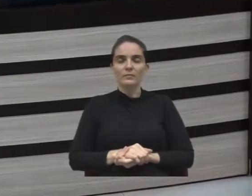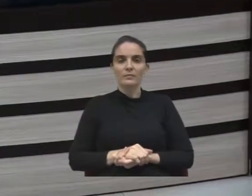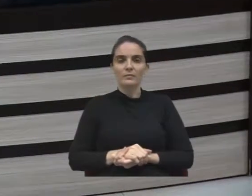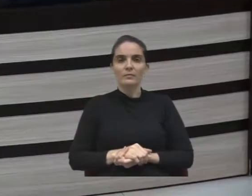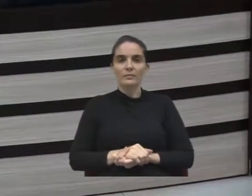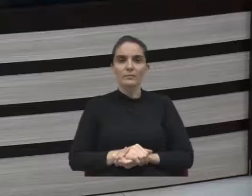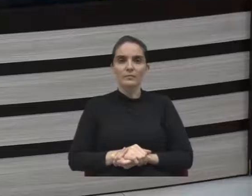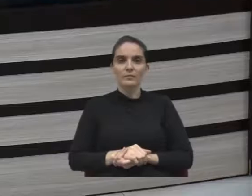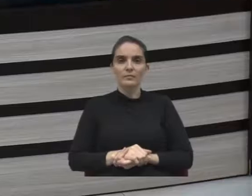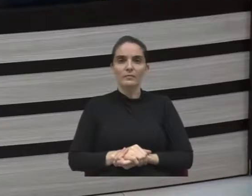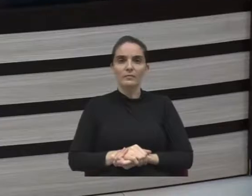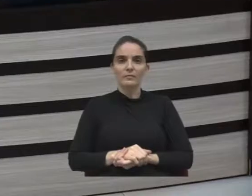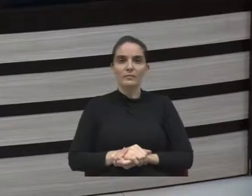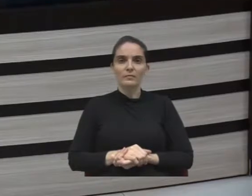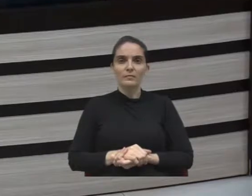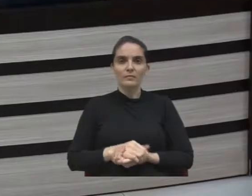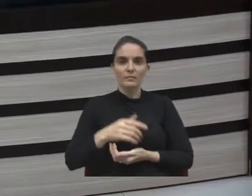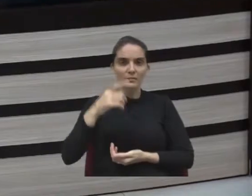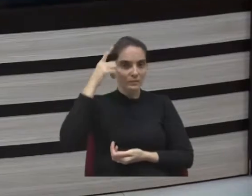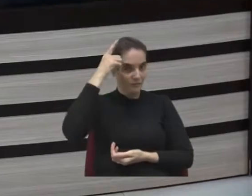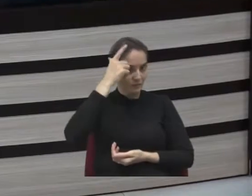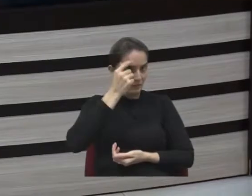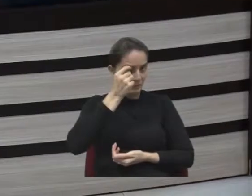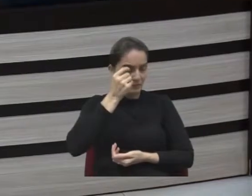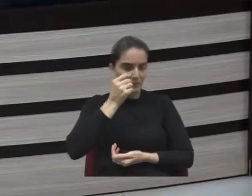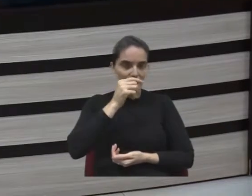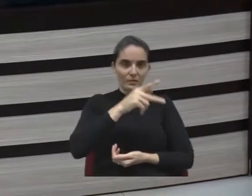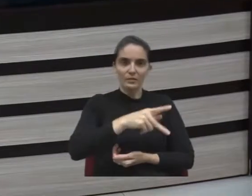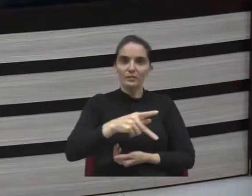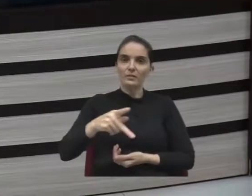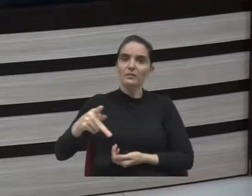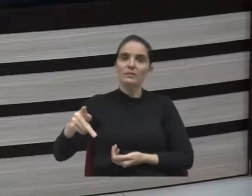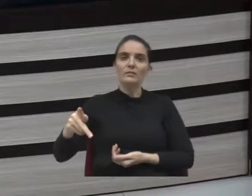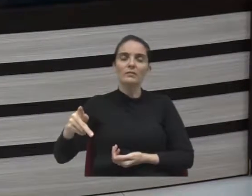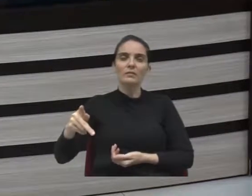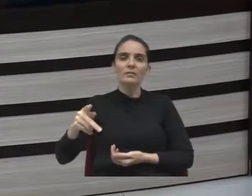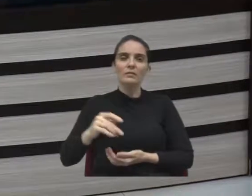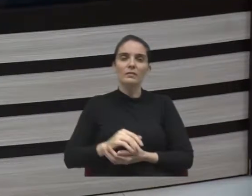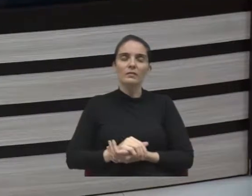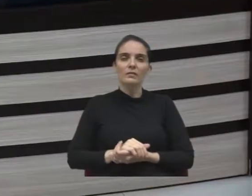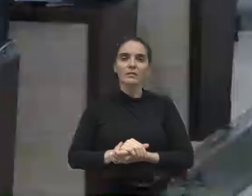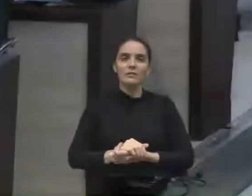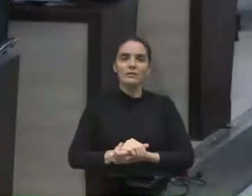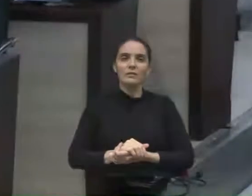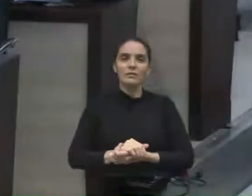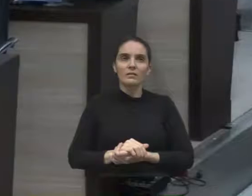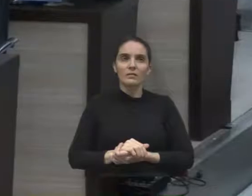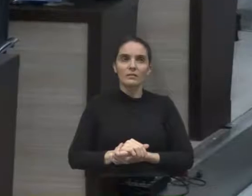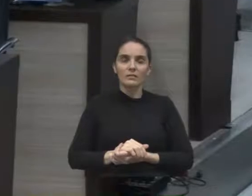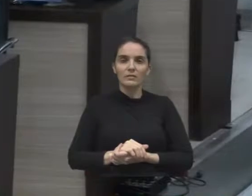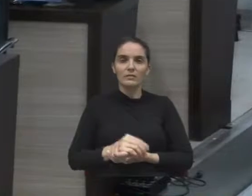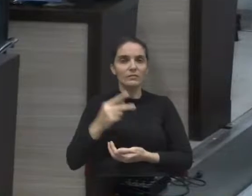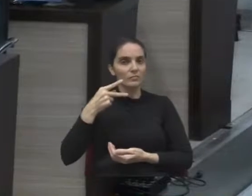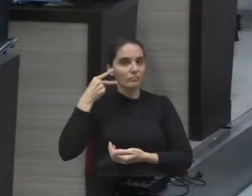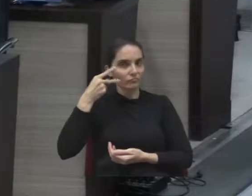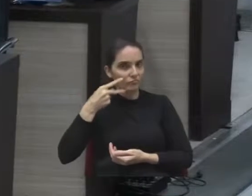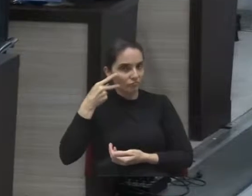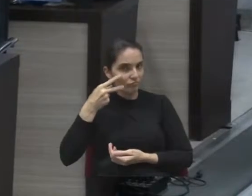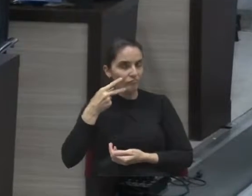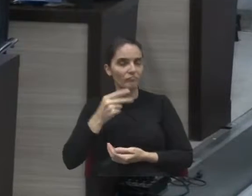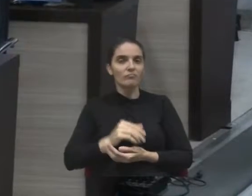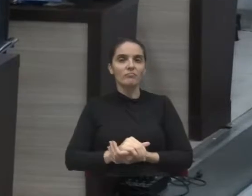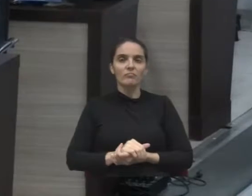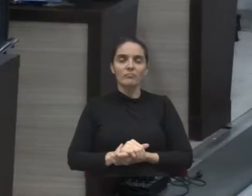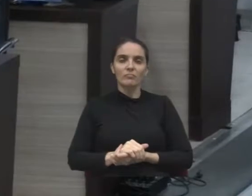Dr. Anderson. Senhor presidente, caros companheiros vereadores, como eu ainda